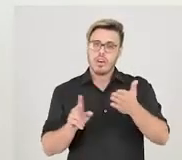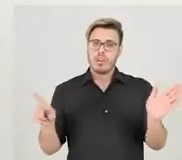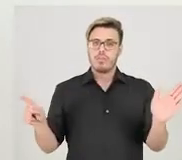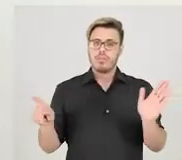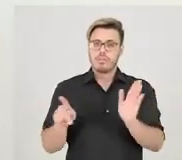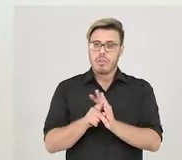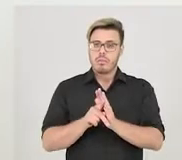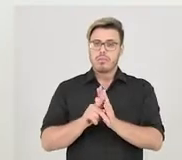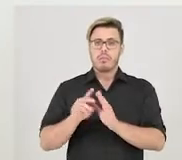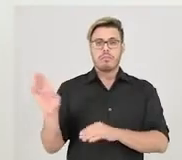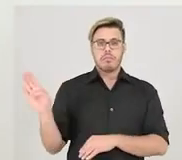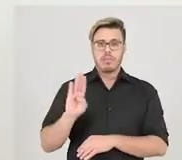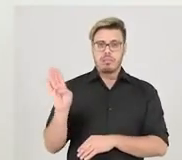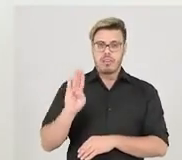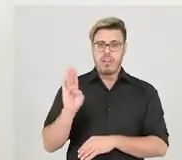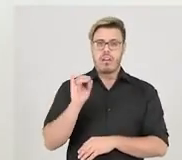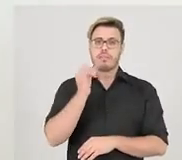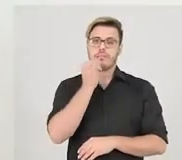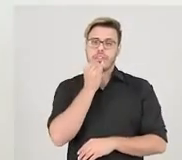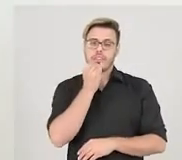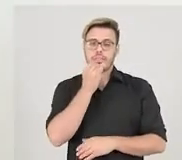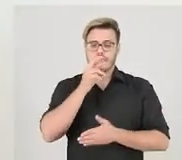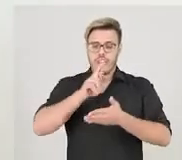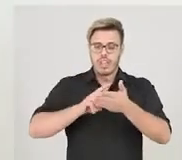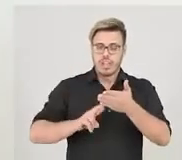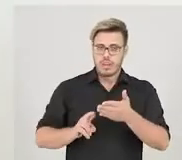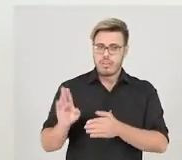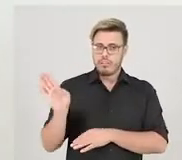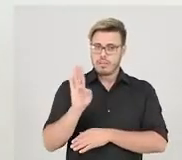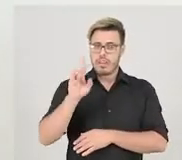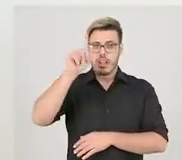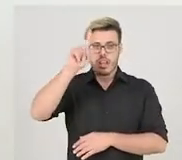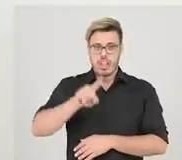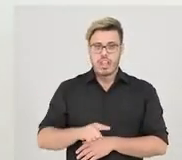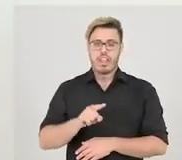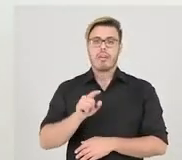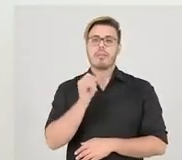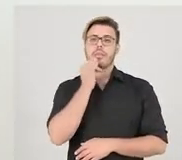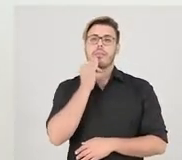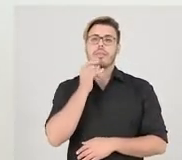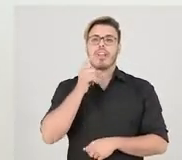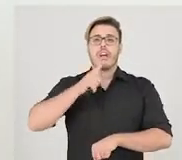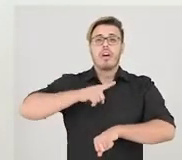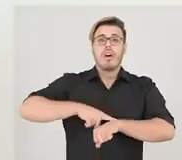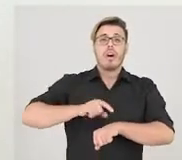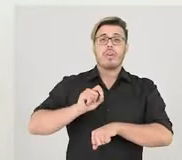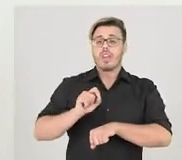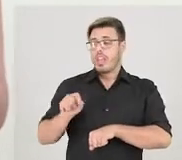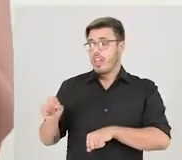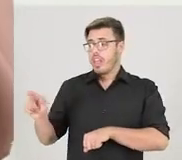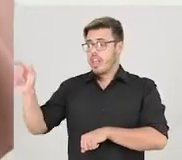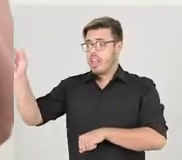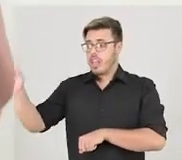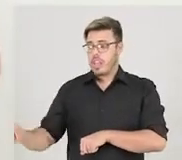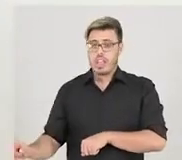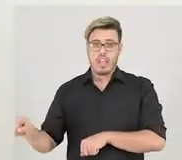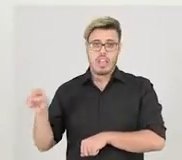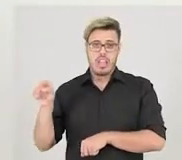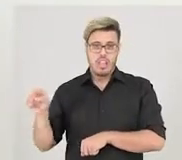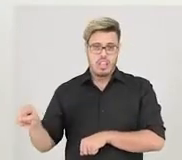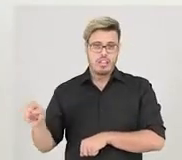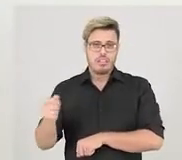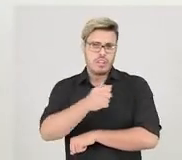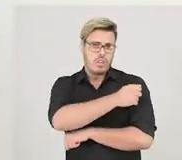momento em que eles vão começar a se conversar, eles são cíclicos. Porque você faz o relatório inicial e ele